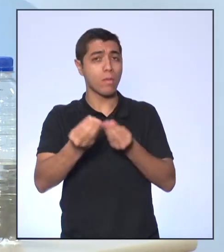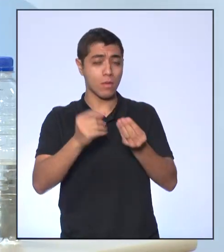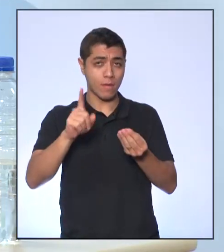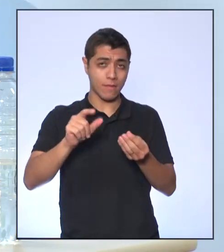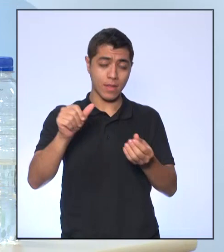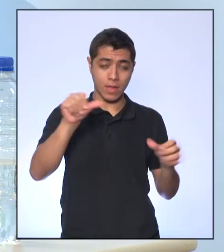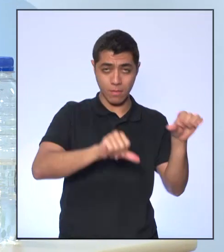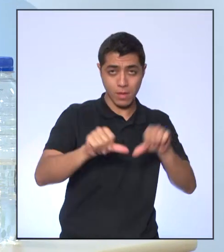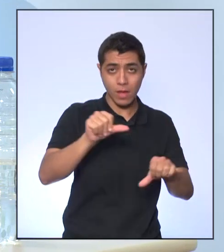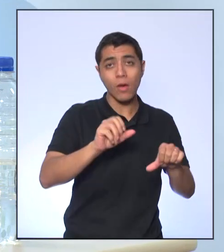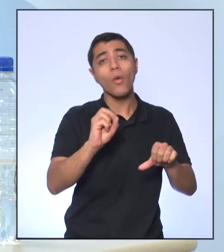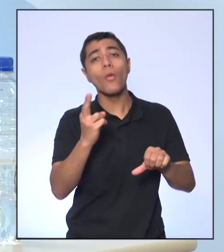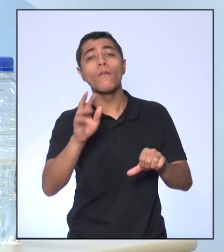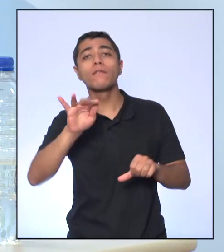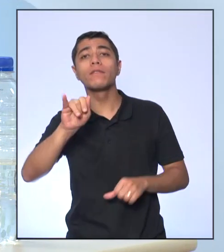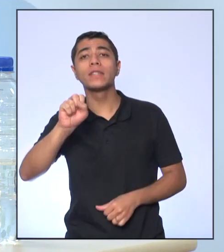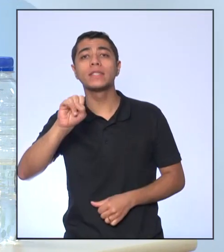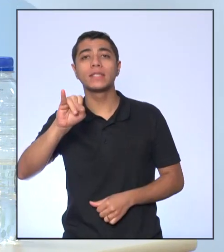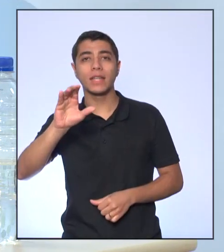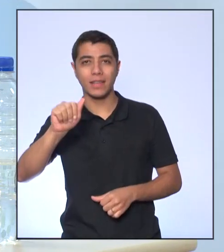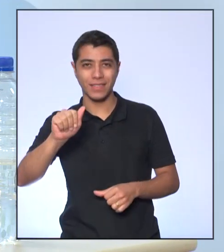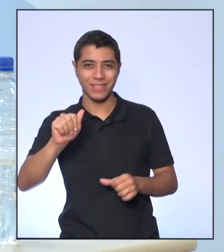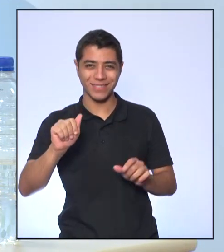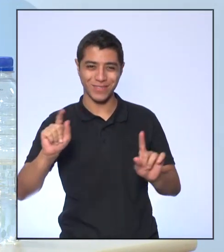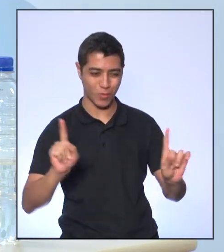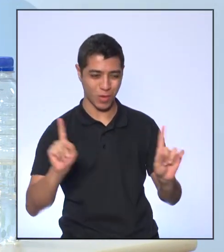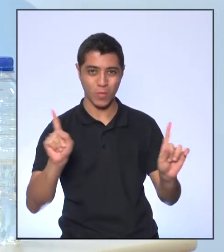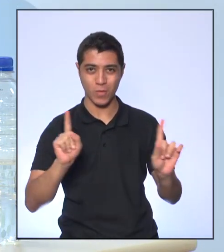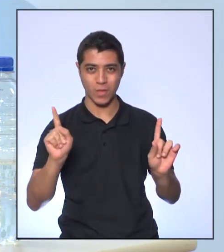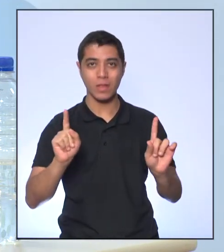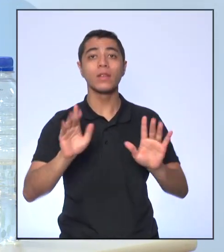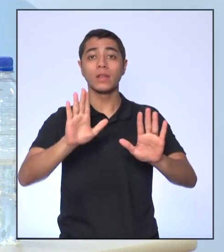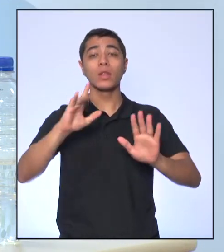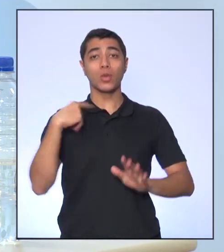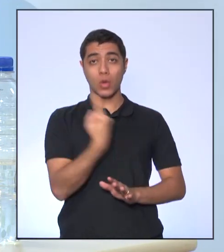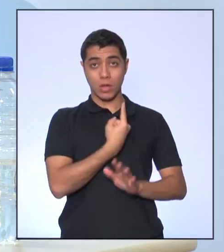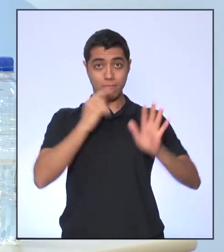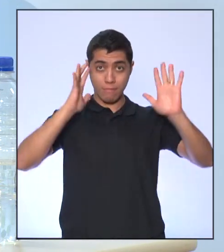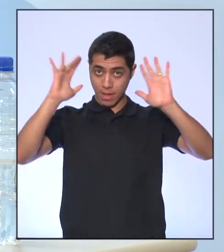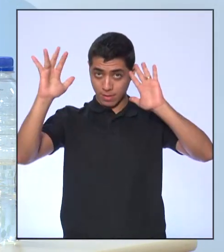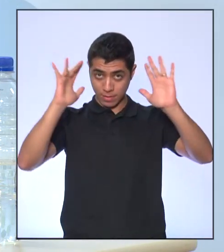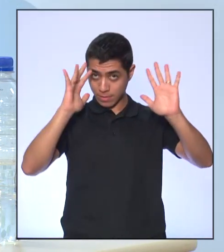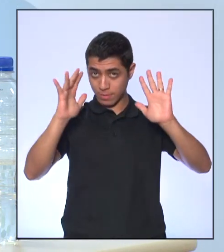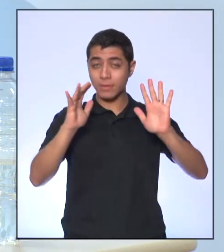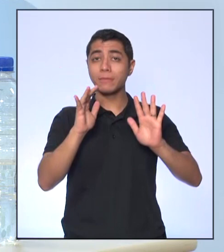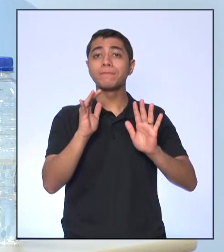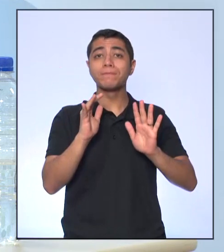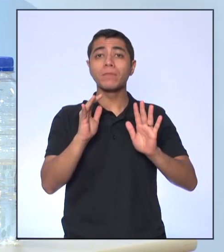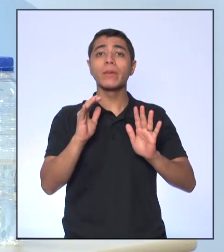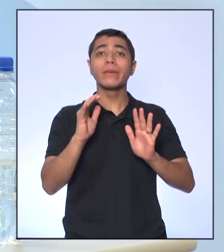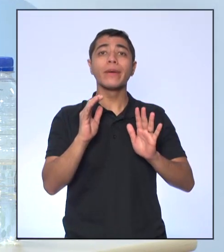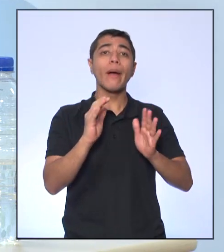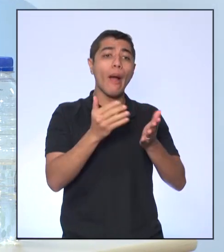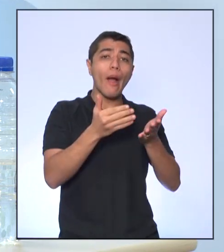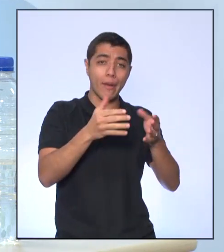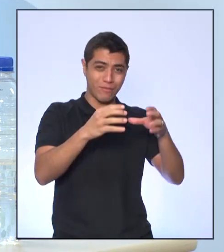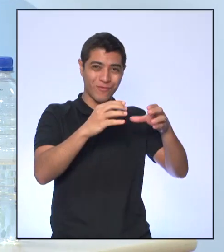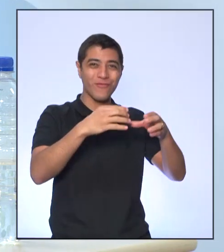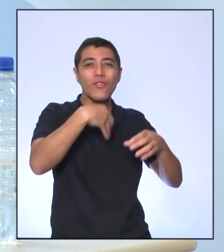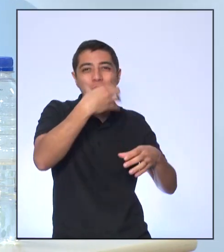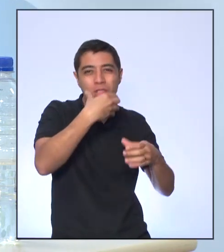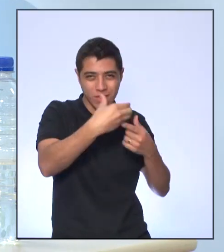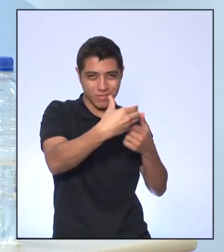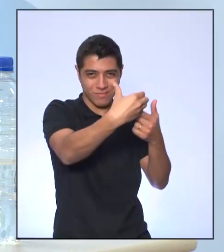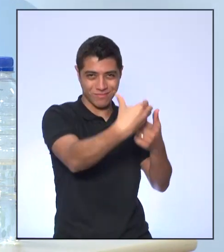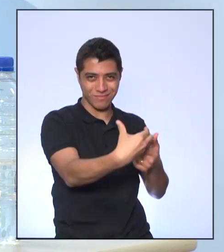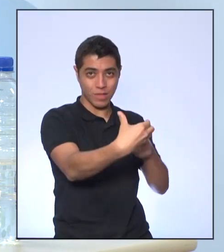tá? Na nossa transformação lá, na nossa composição, aliás. Inicial e a nossa composição final.